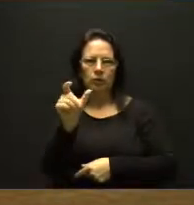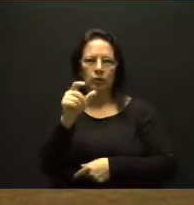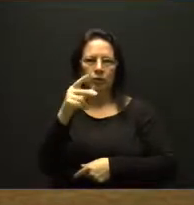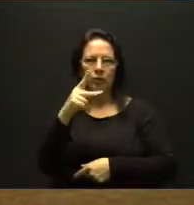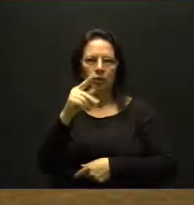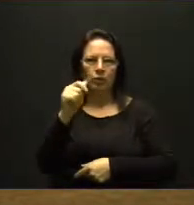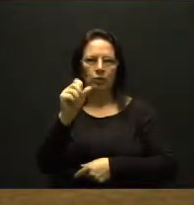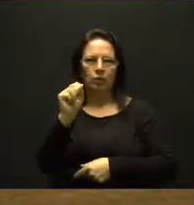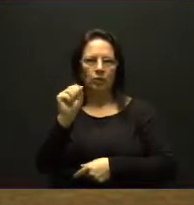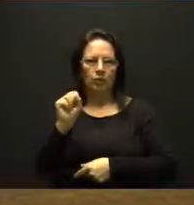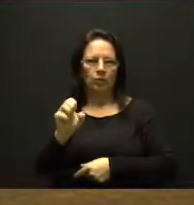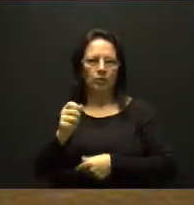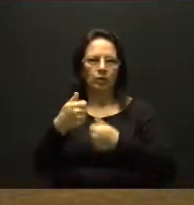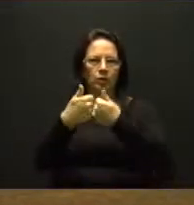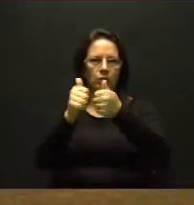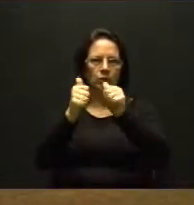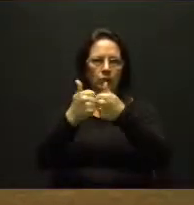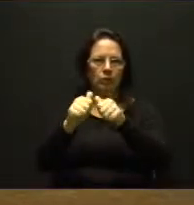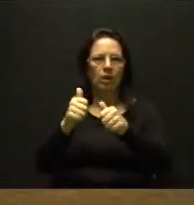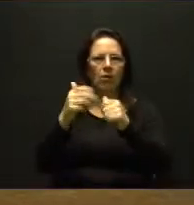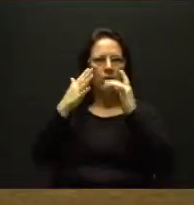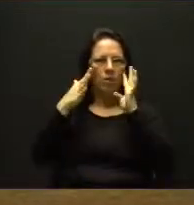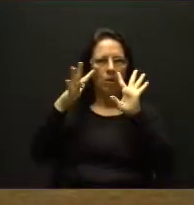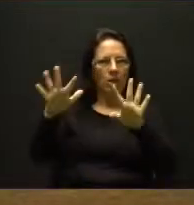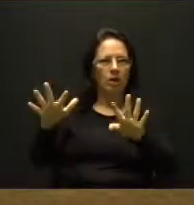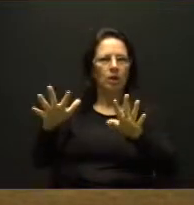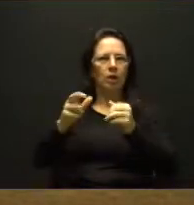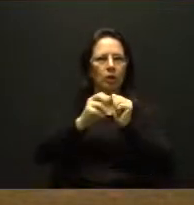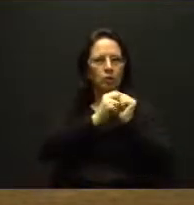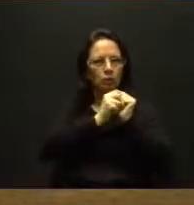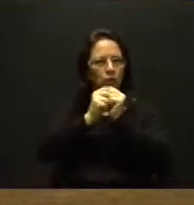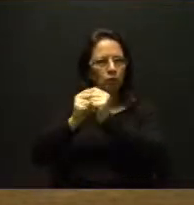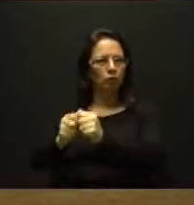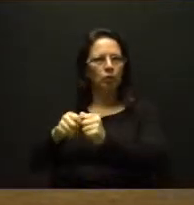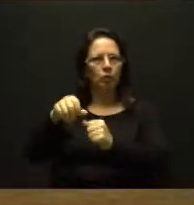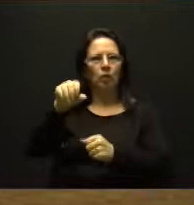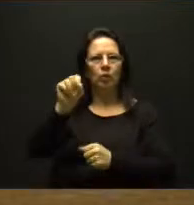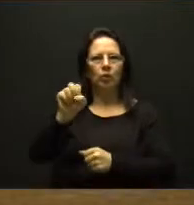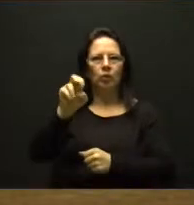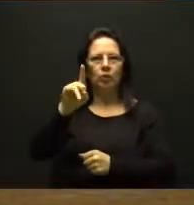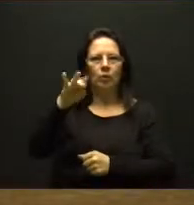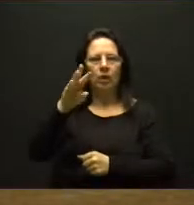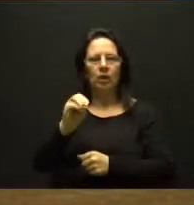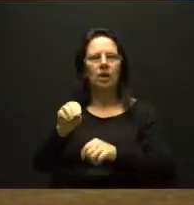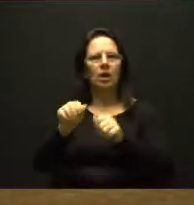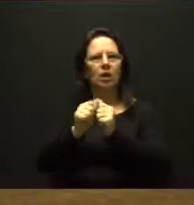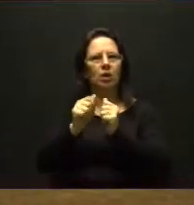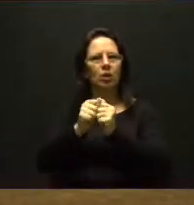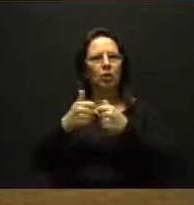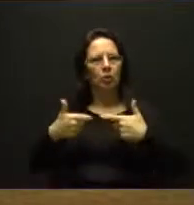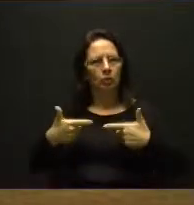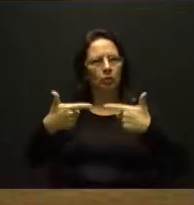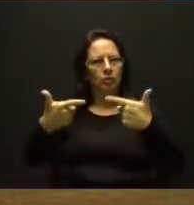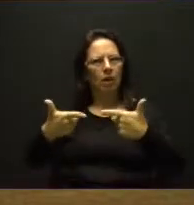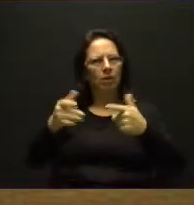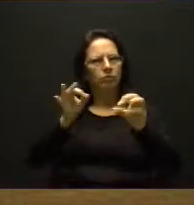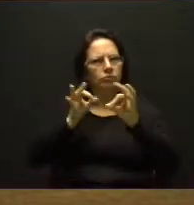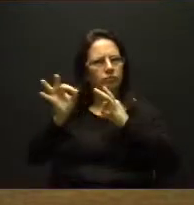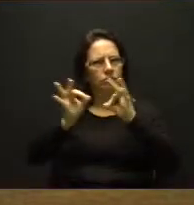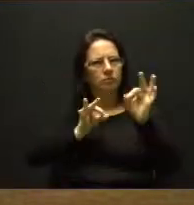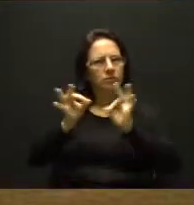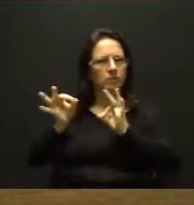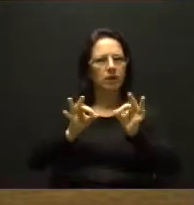divertindo aqui os novos vereadores que pudessem juntamente com ele em conjunto lutar para que seja regularizada a